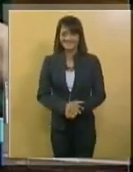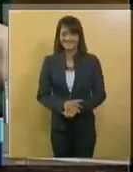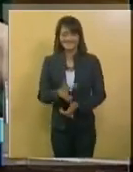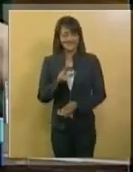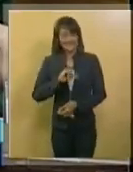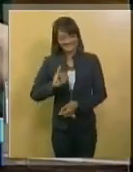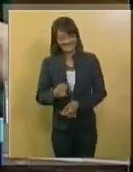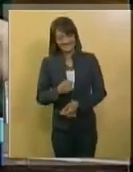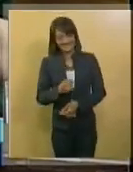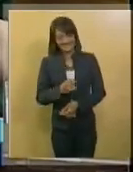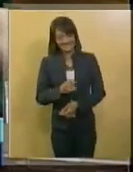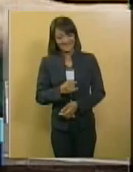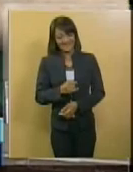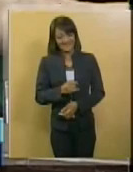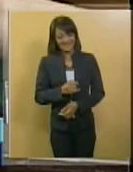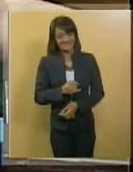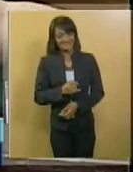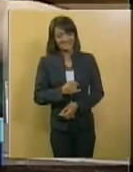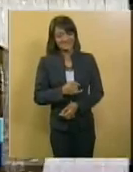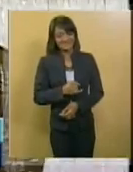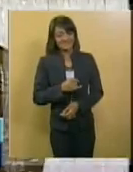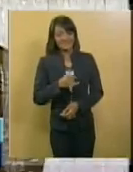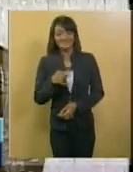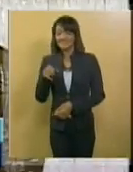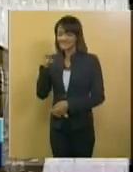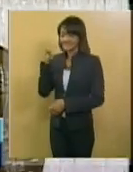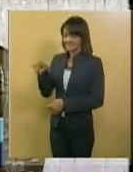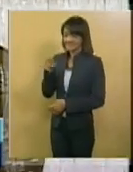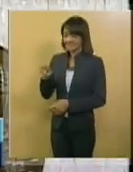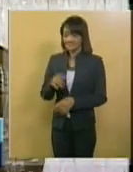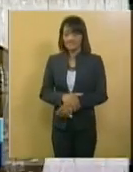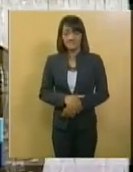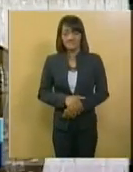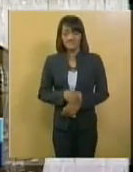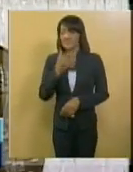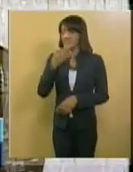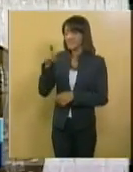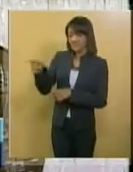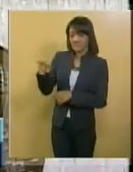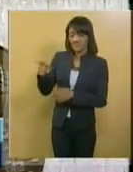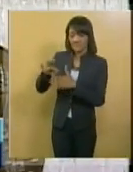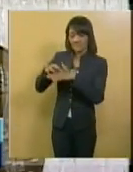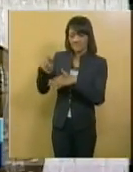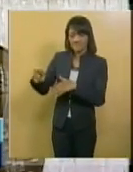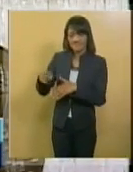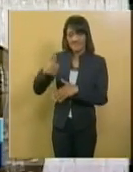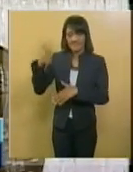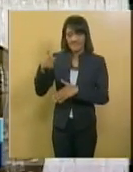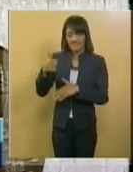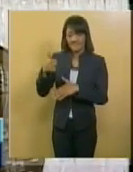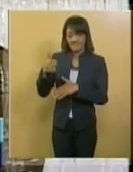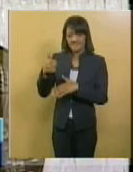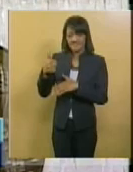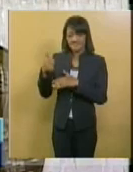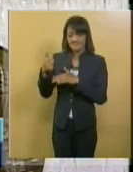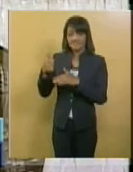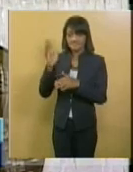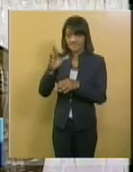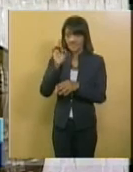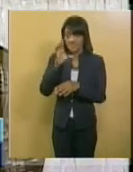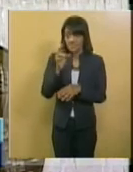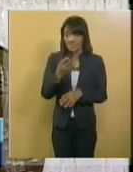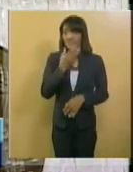senhor. Pessoal, ele é homem, ele está com leishmaniose. O primeiro relacionamento, isso vale só